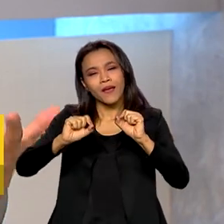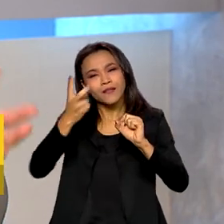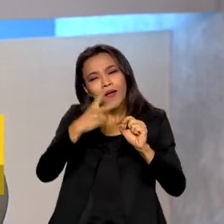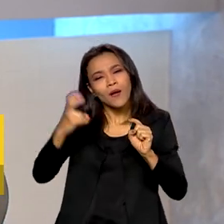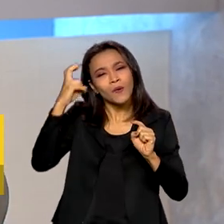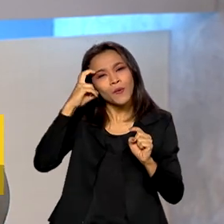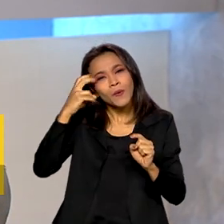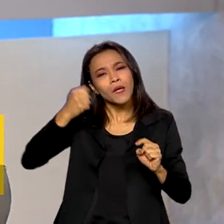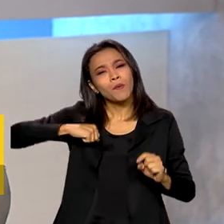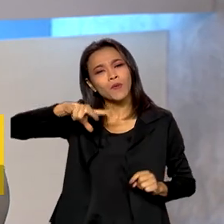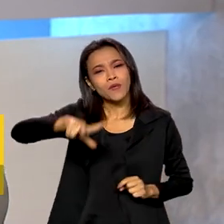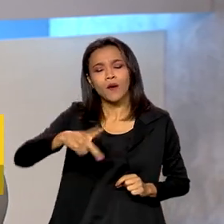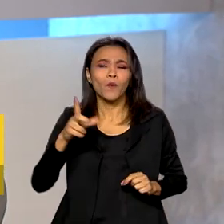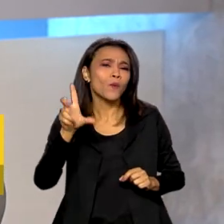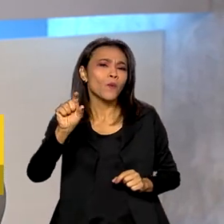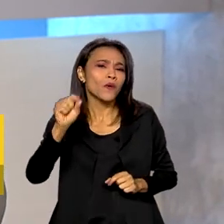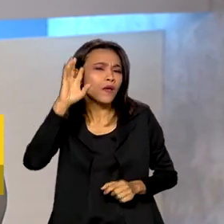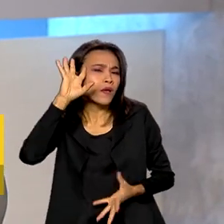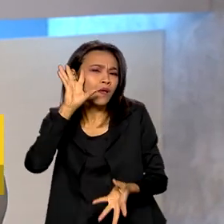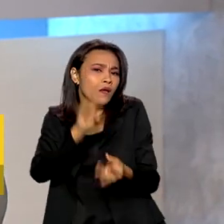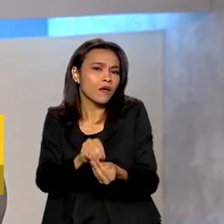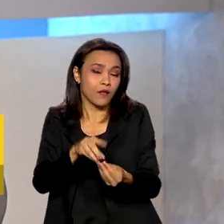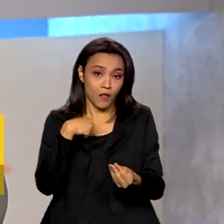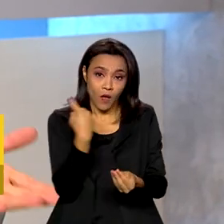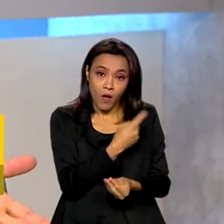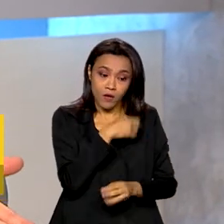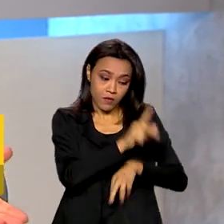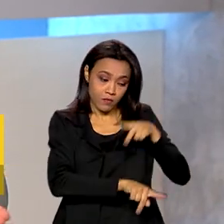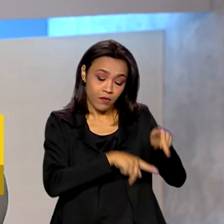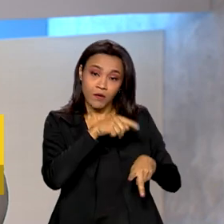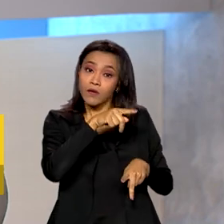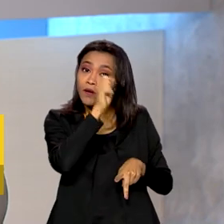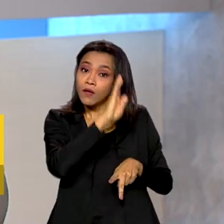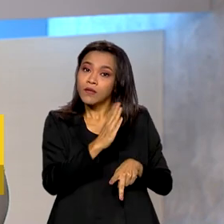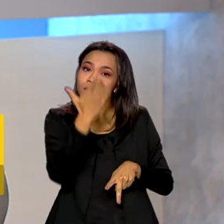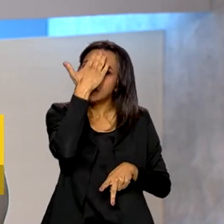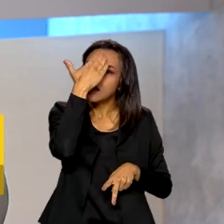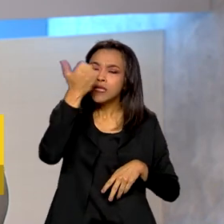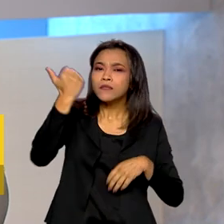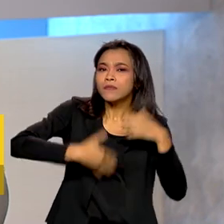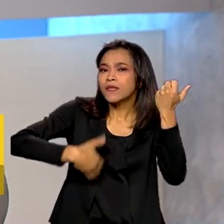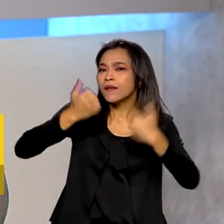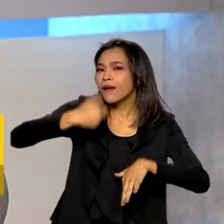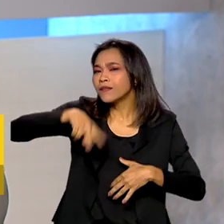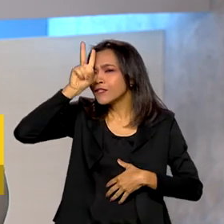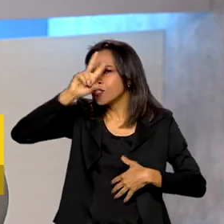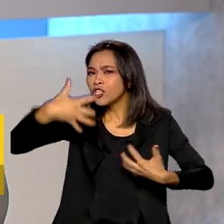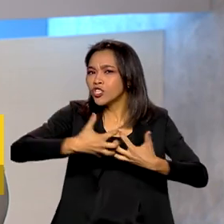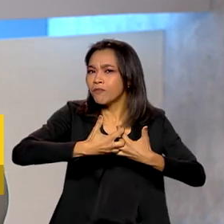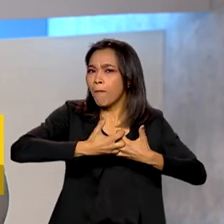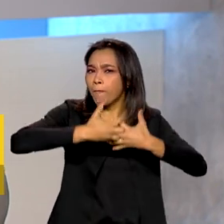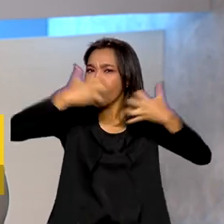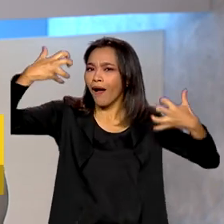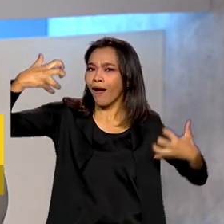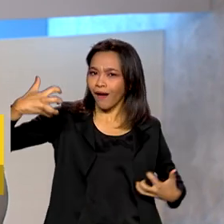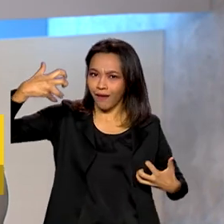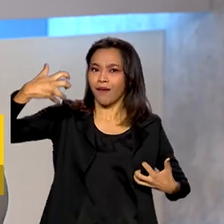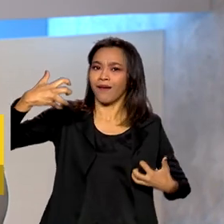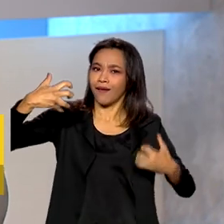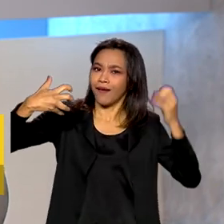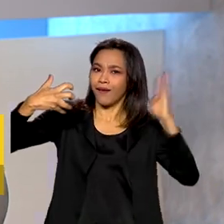com Portugal. O que a gente tem que entender como brasileiro e saber contar a nossa história dessa ruptura? O que não pode faltar na nossa memória sobre